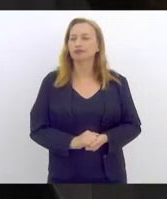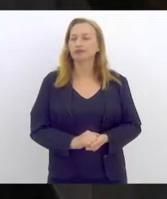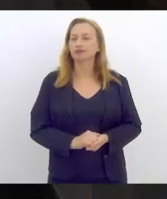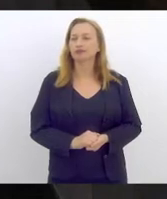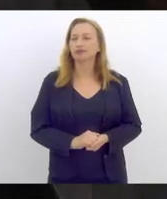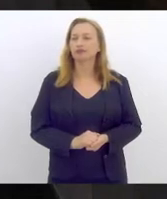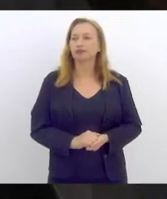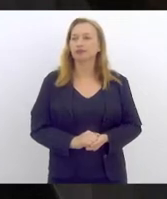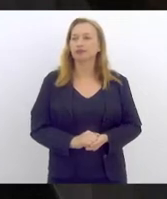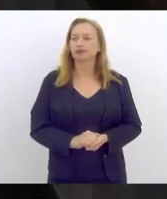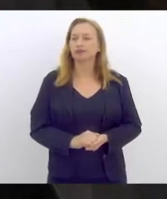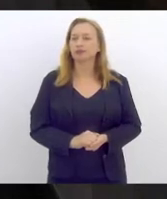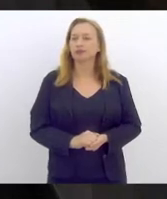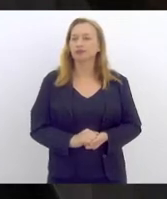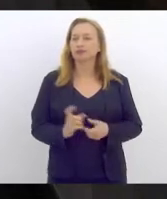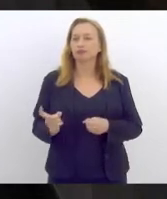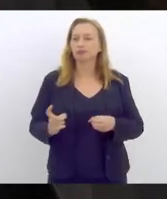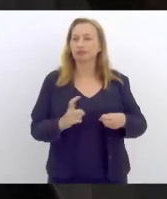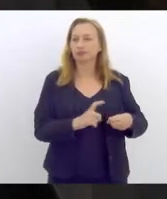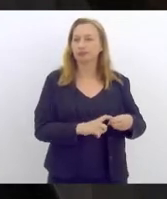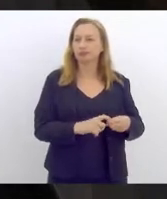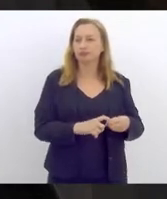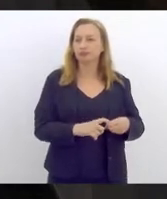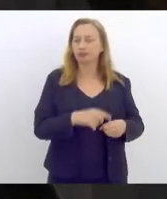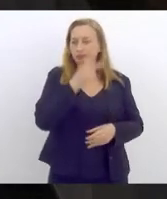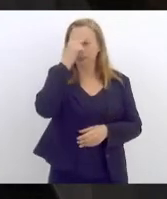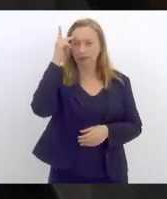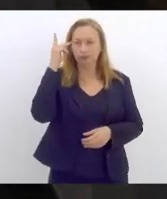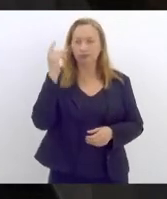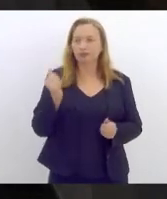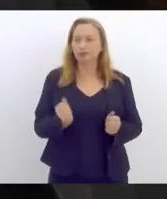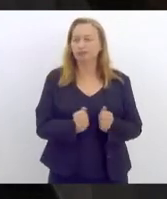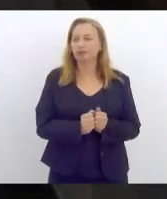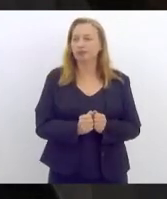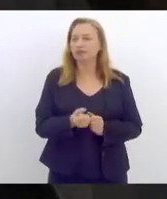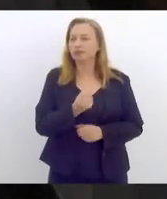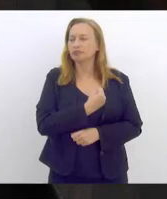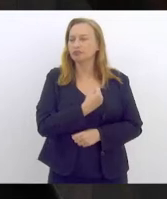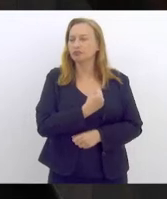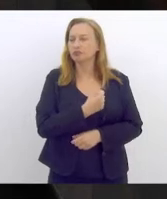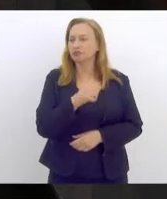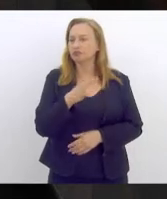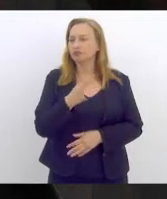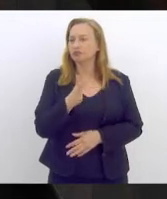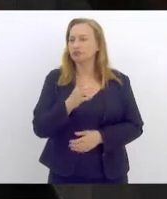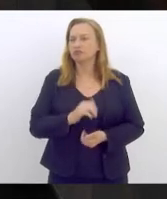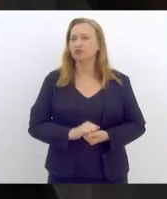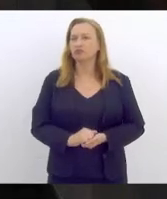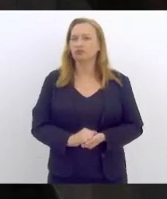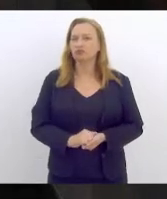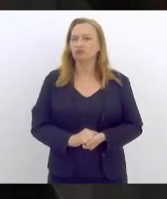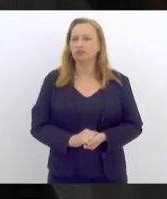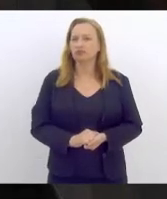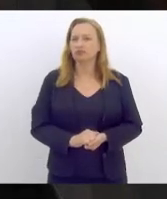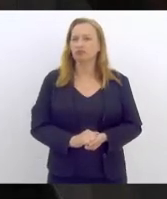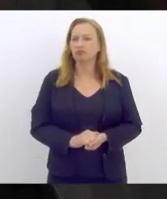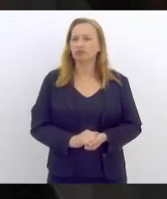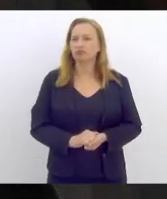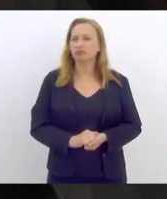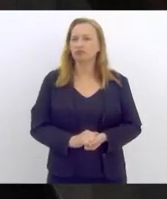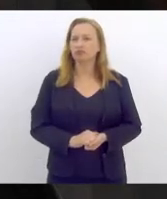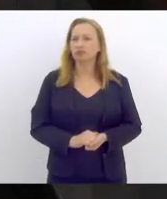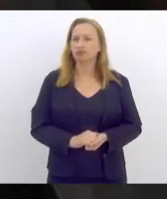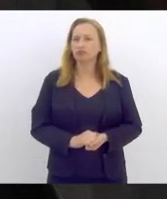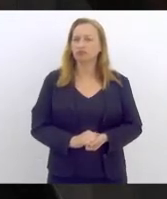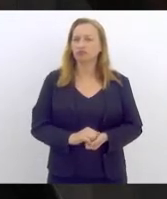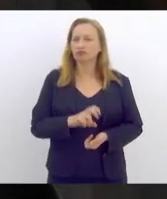aos seus acionistas o número é aproximadamente 50